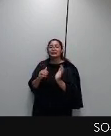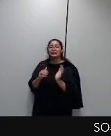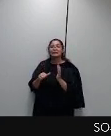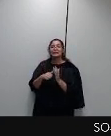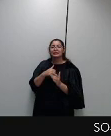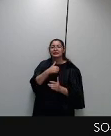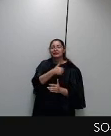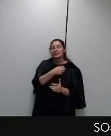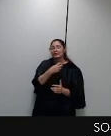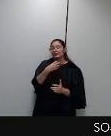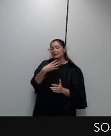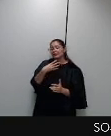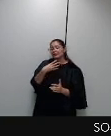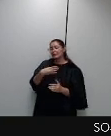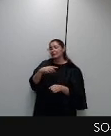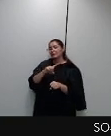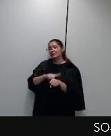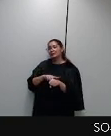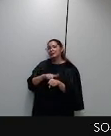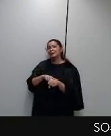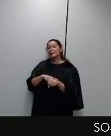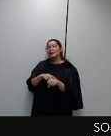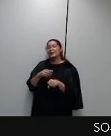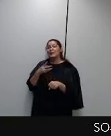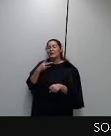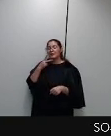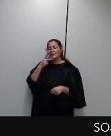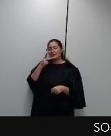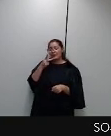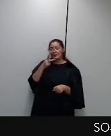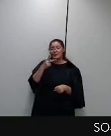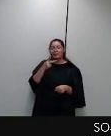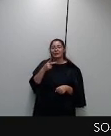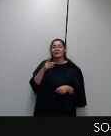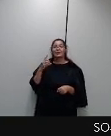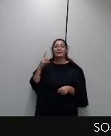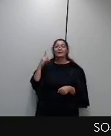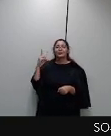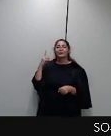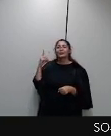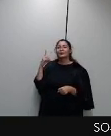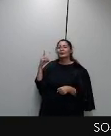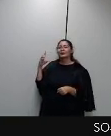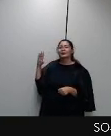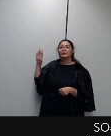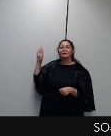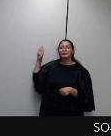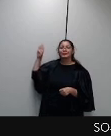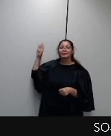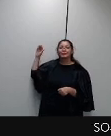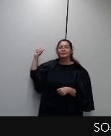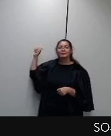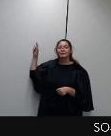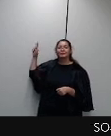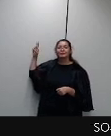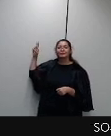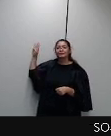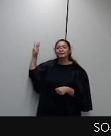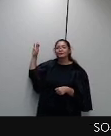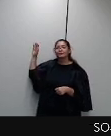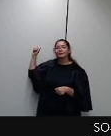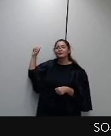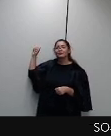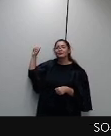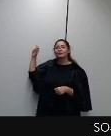passo a palavra para doutora Bárbara fazer a leitura da ata a primeira turma a